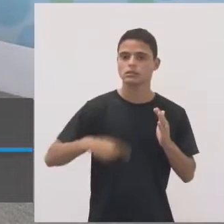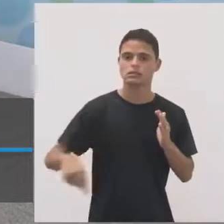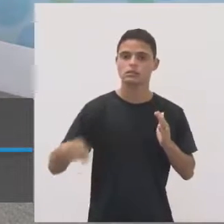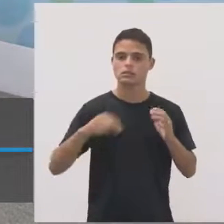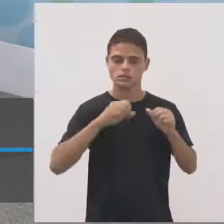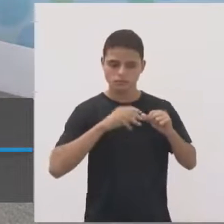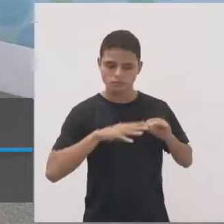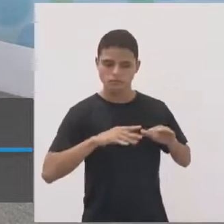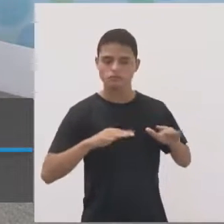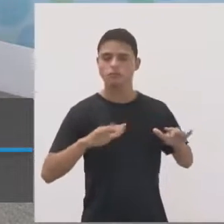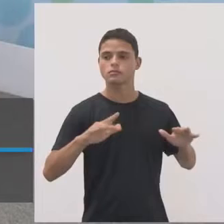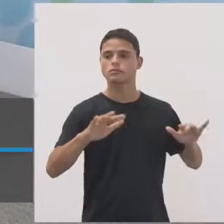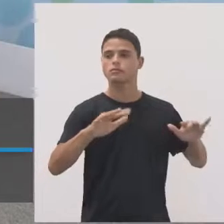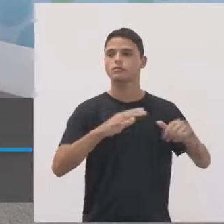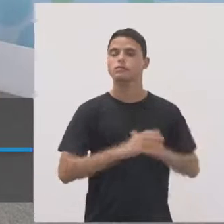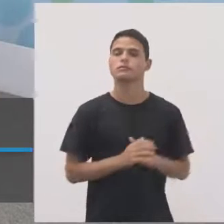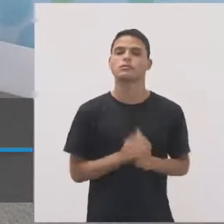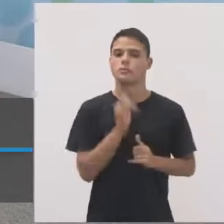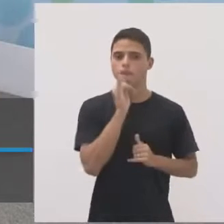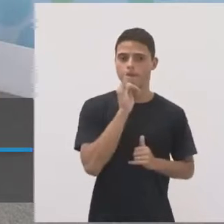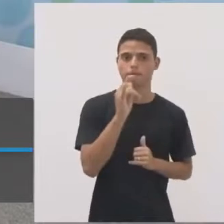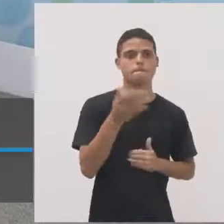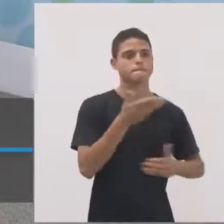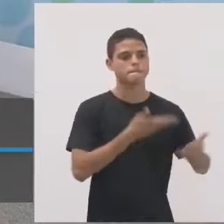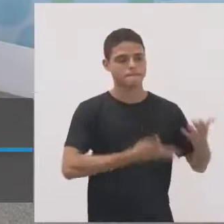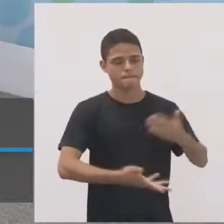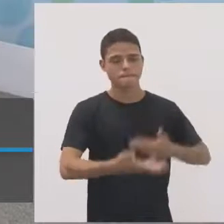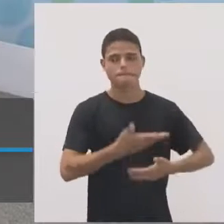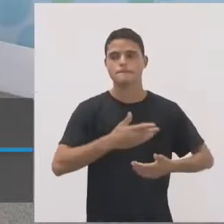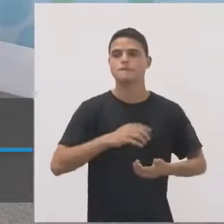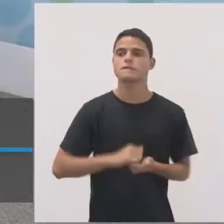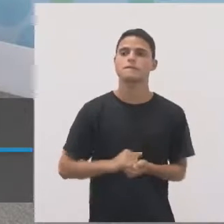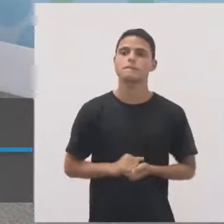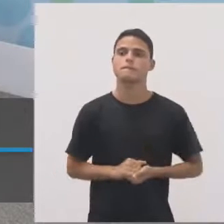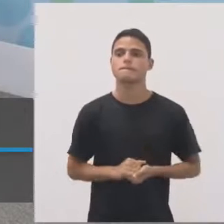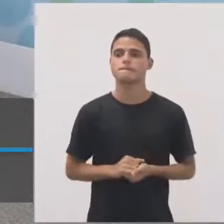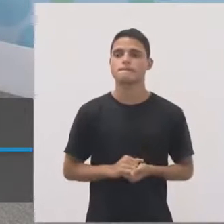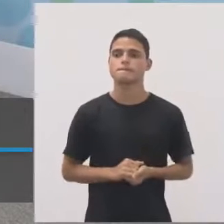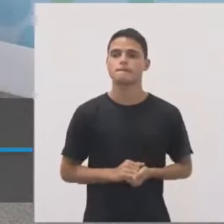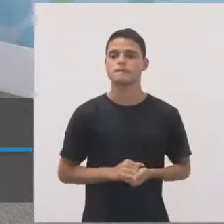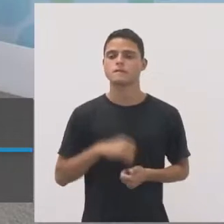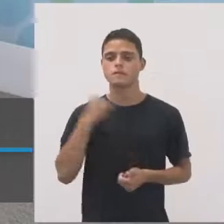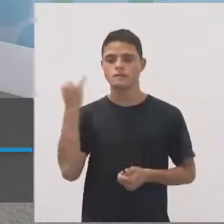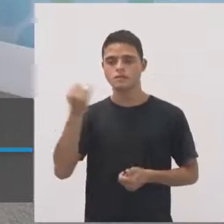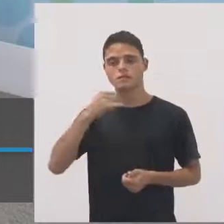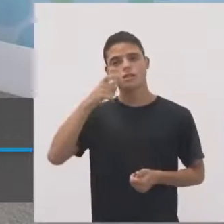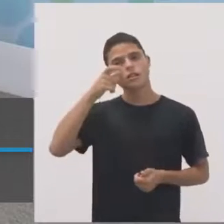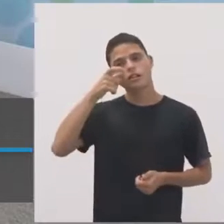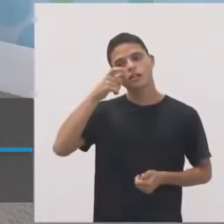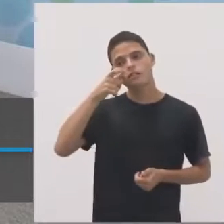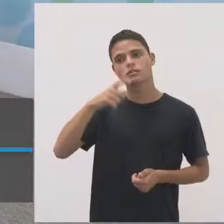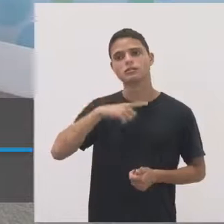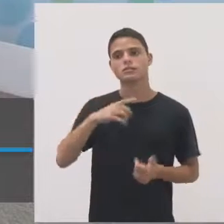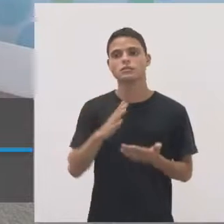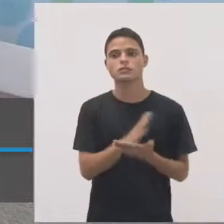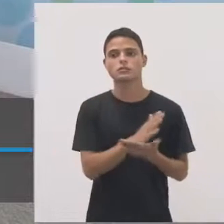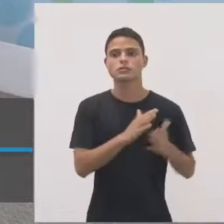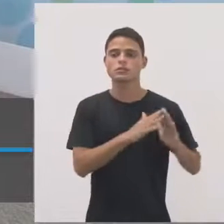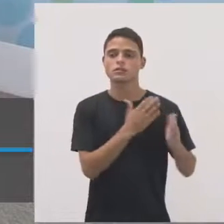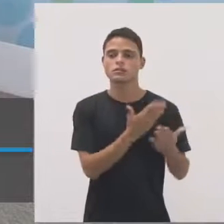para quem cuida dessa parte lá na Seduc. E aí eles vão monitorando tudo. Eu achei muito importante falar isso, porque teve escola, né,